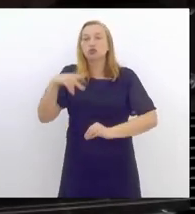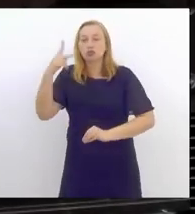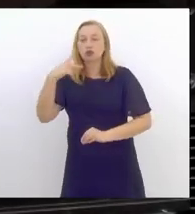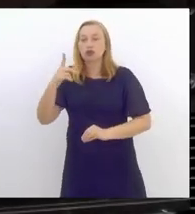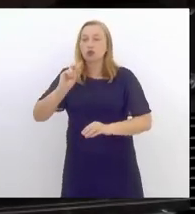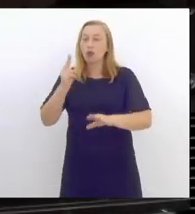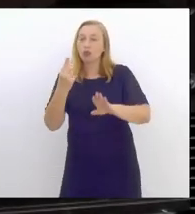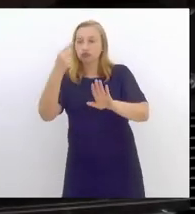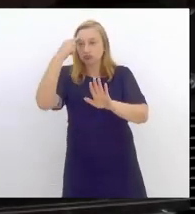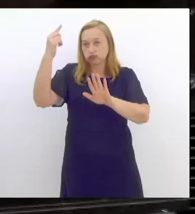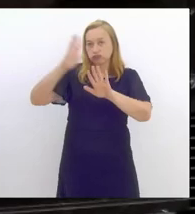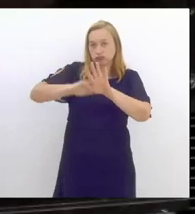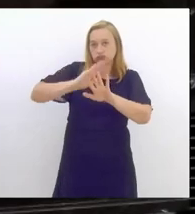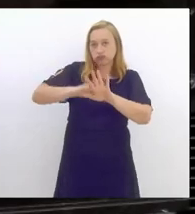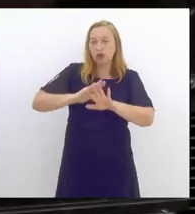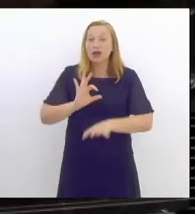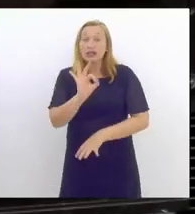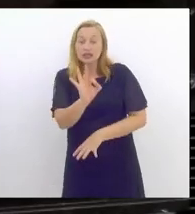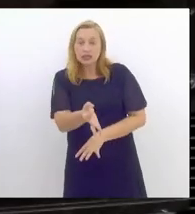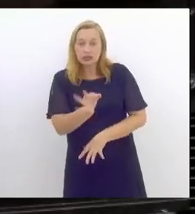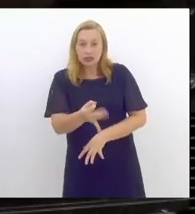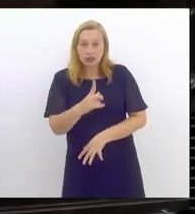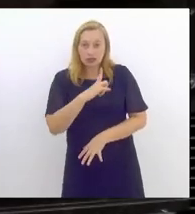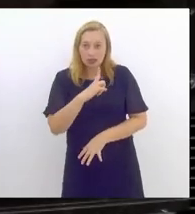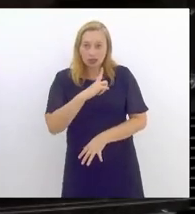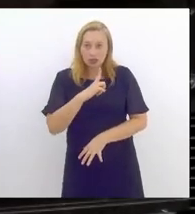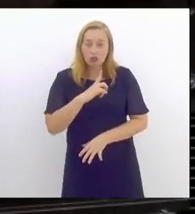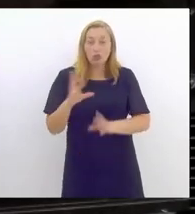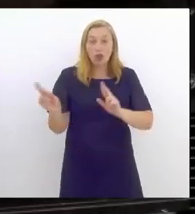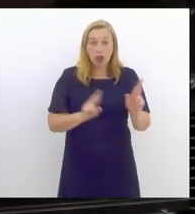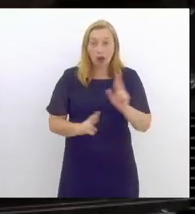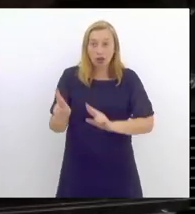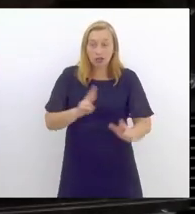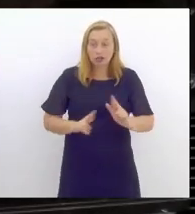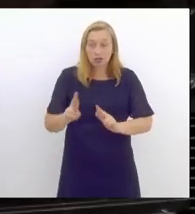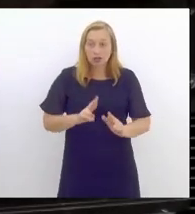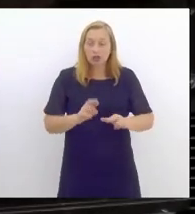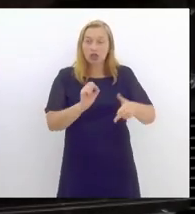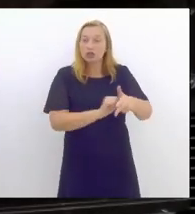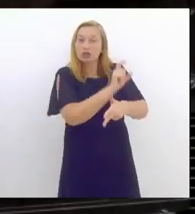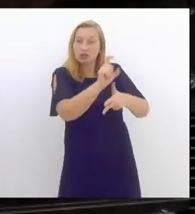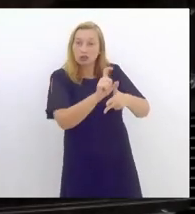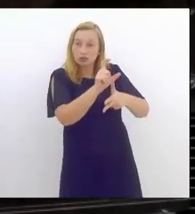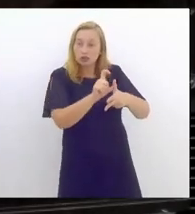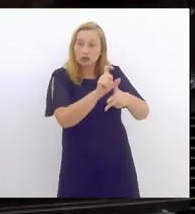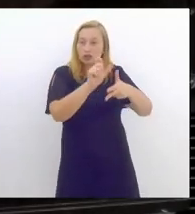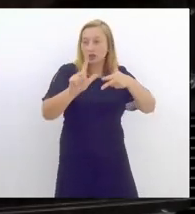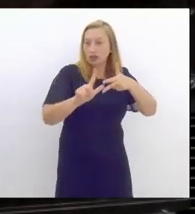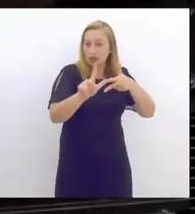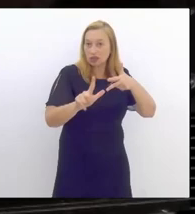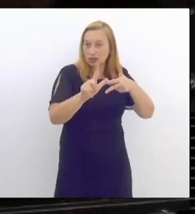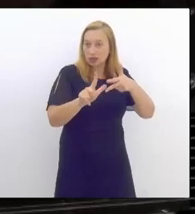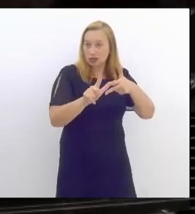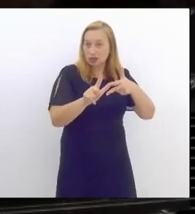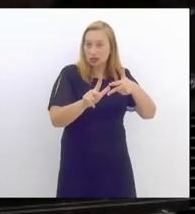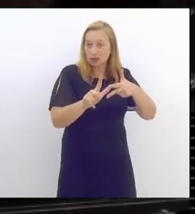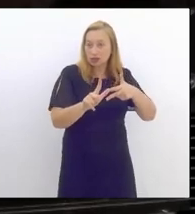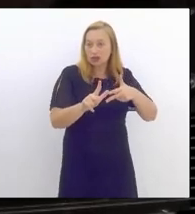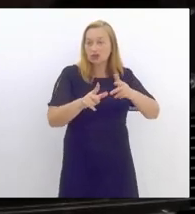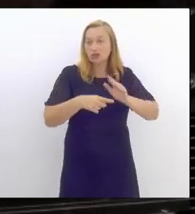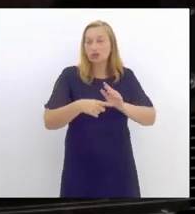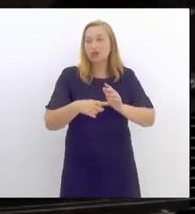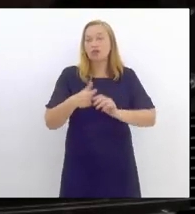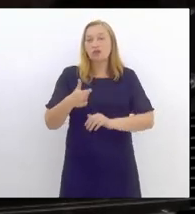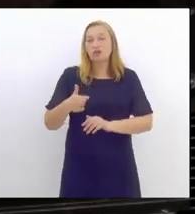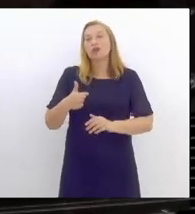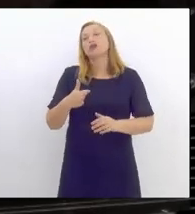ideológica. Eu tenho a certeza que a relação entre executivo e legislativo foi largamente beneficiada